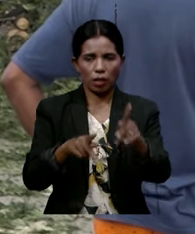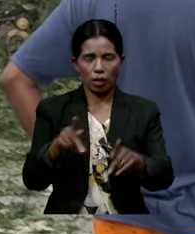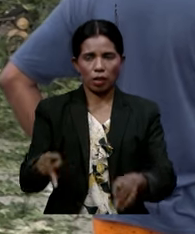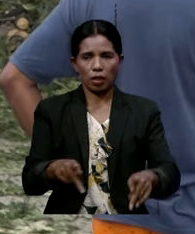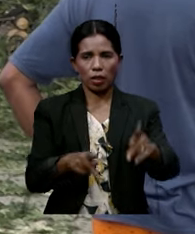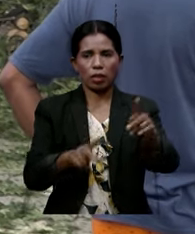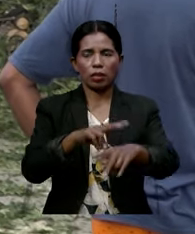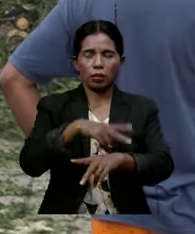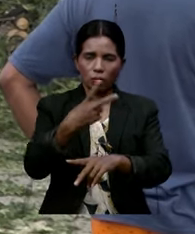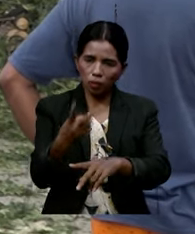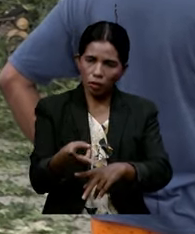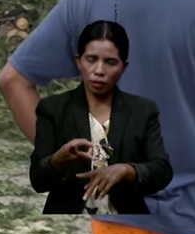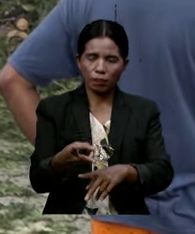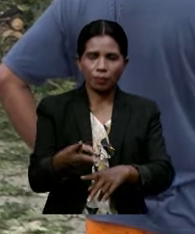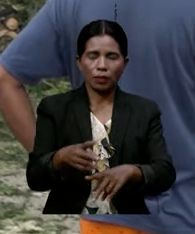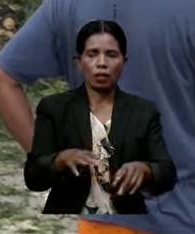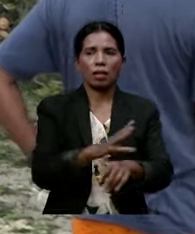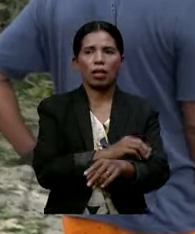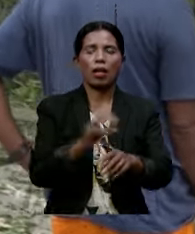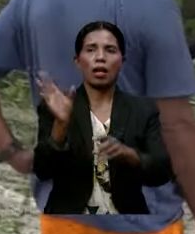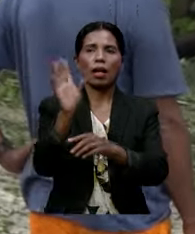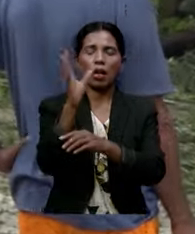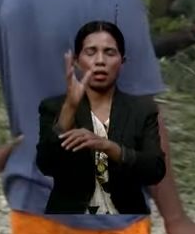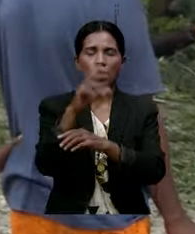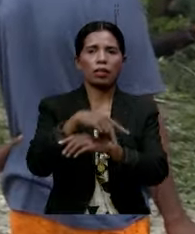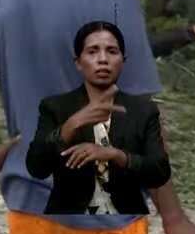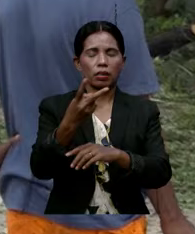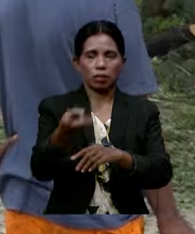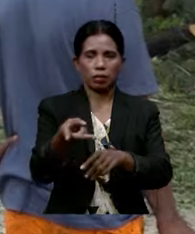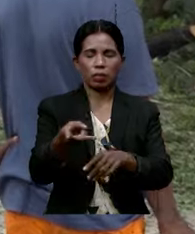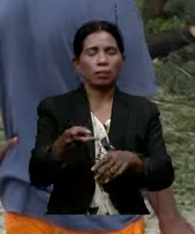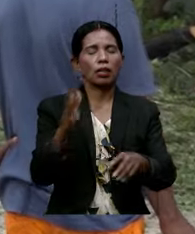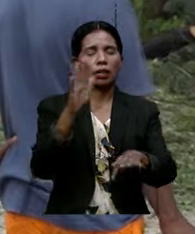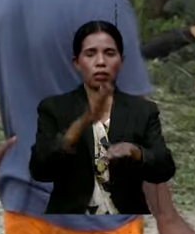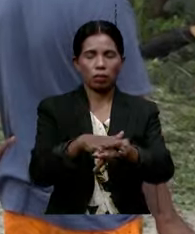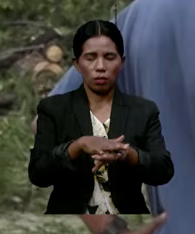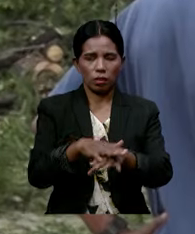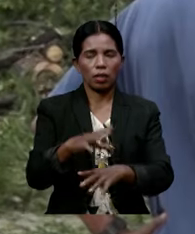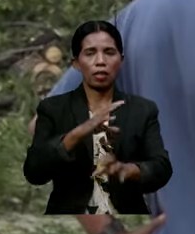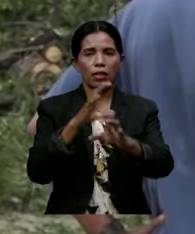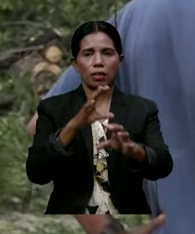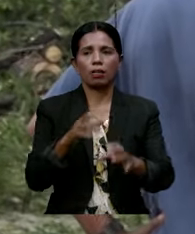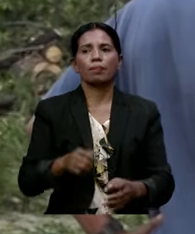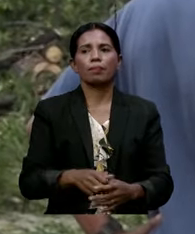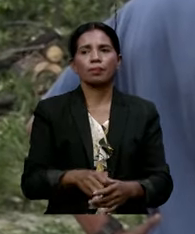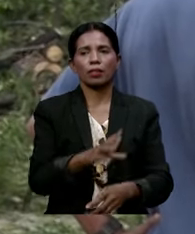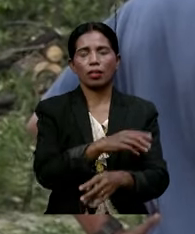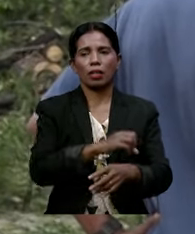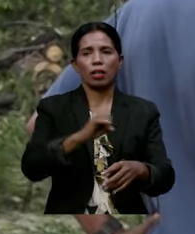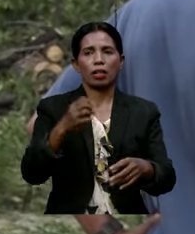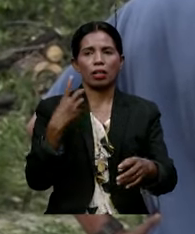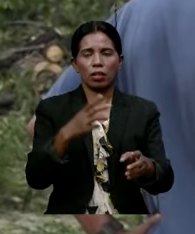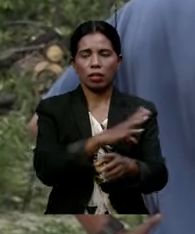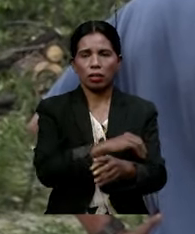que itanenia, comunidade, viatura serliu, careta para e ocos. Então, ho ira ne, are de juridicamente,